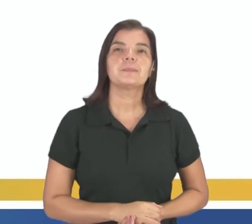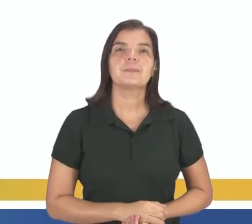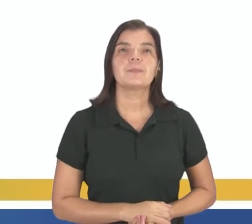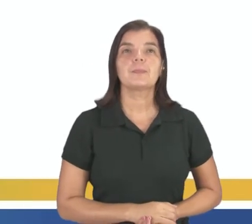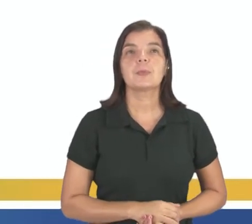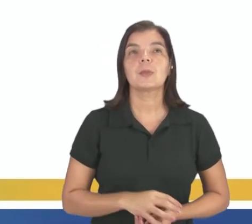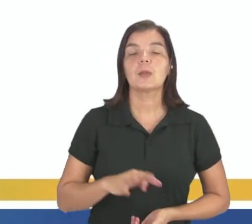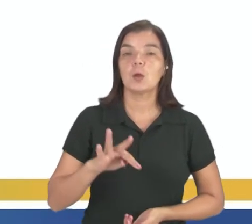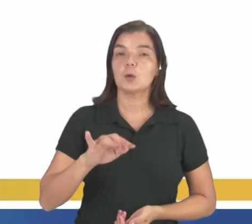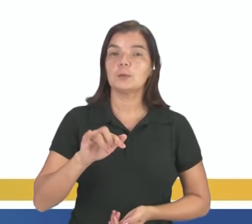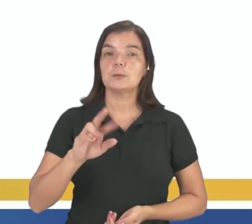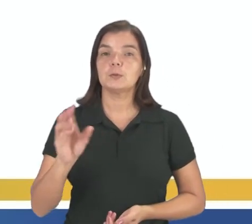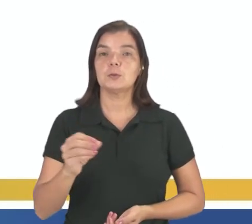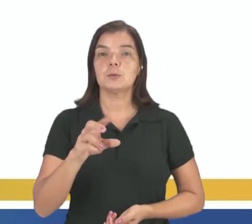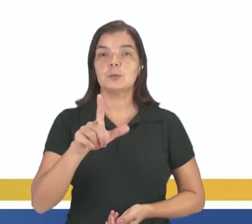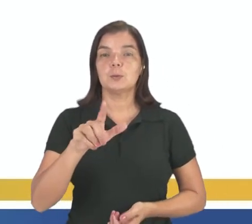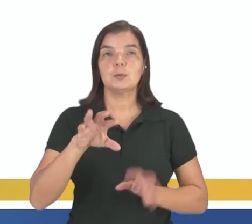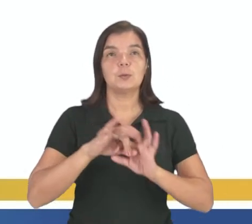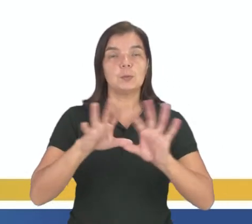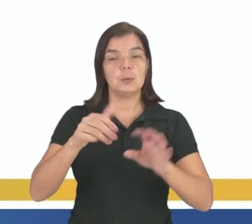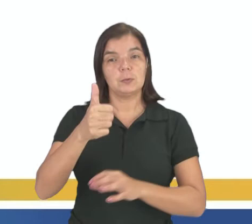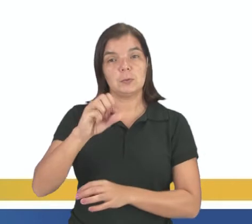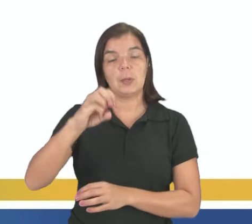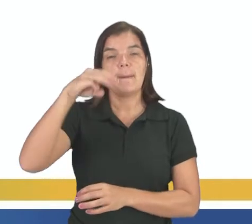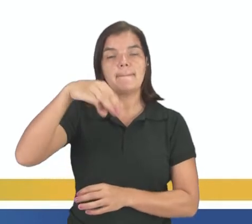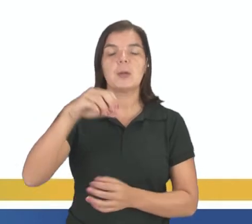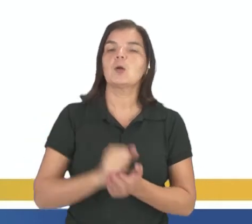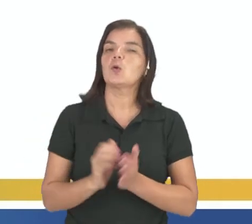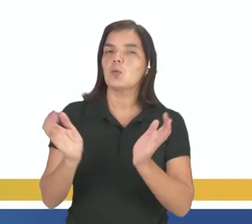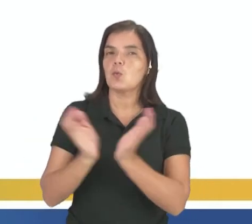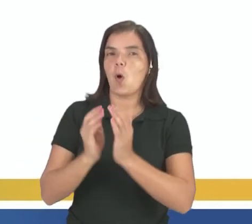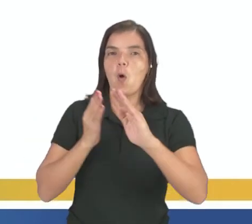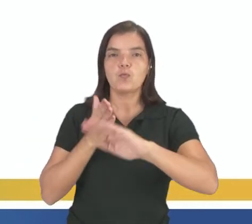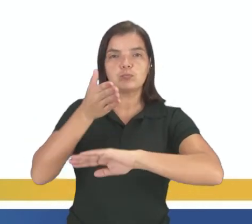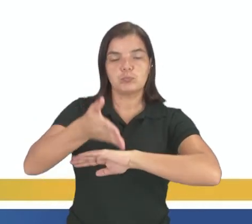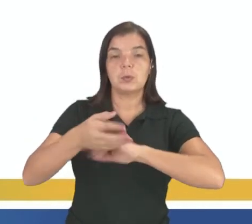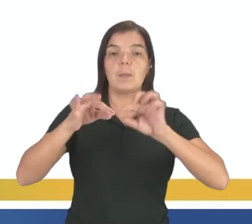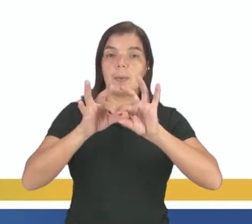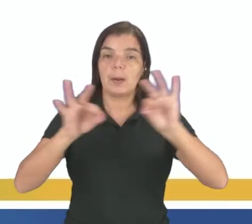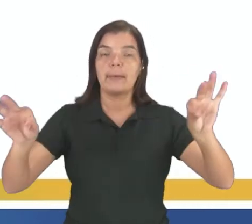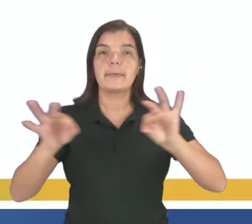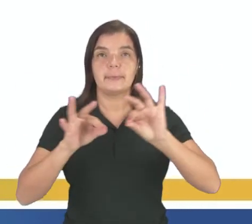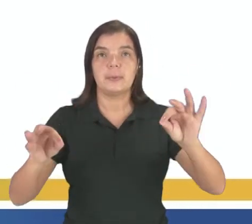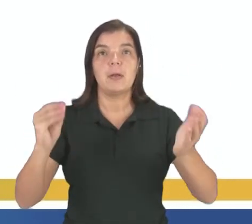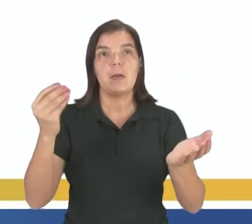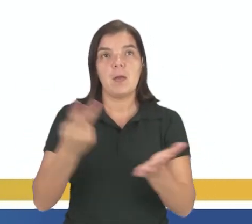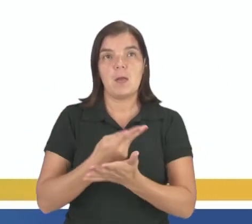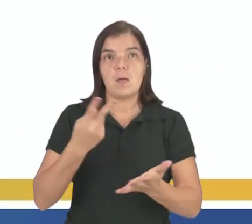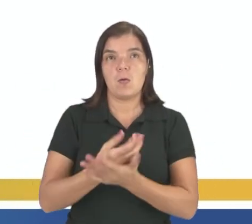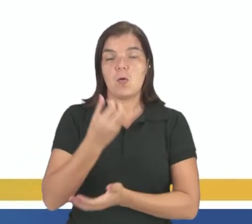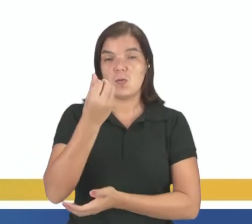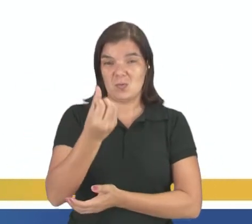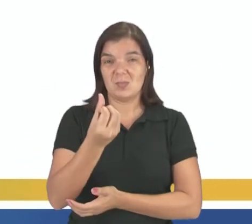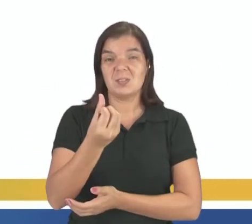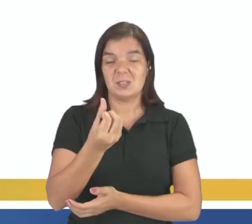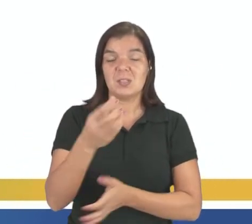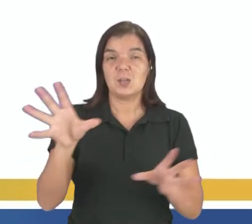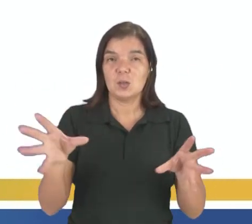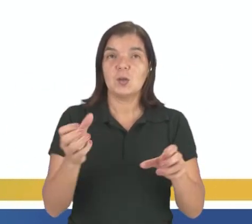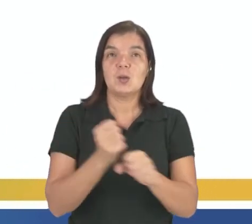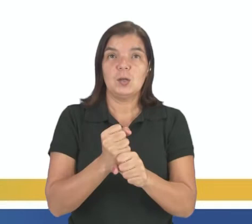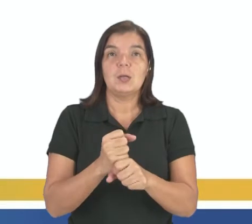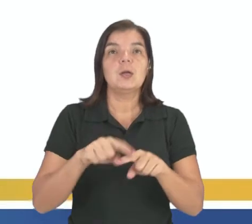tiro livre de 10 m quando a equipe ultrapassa a linha das pauta ou seja comete a sexta falta acumulativa